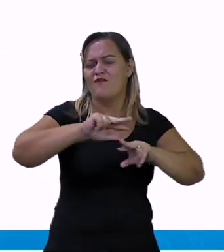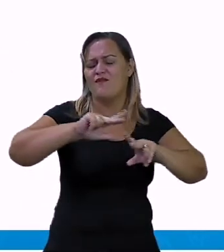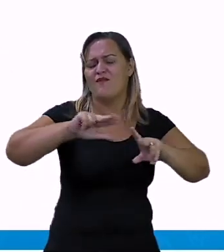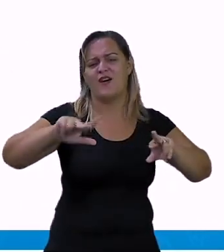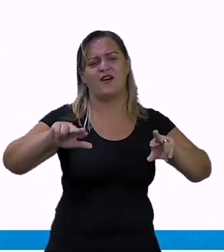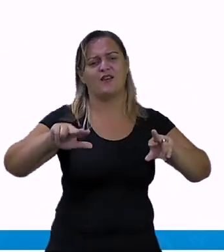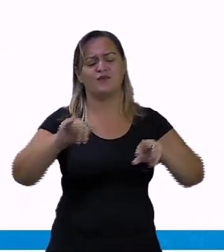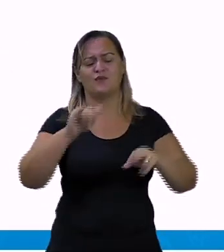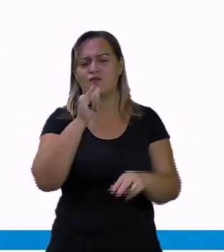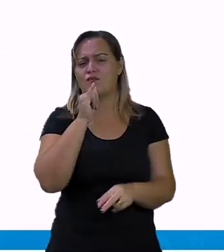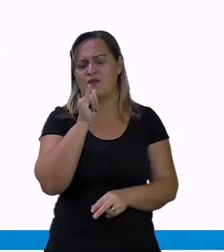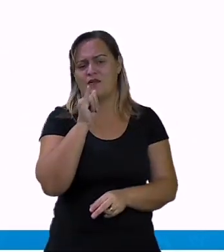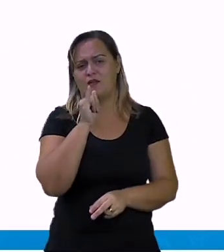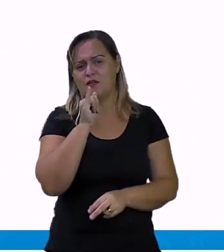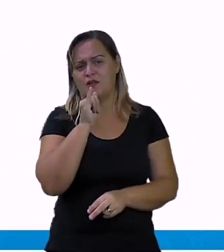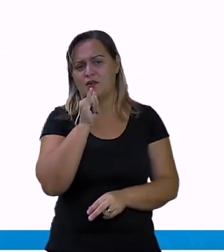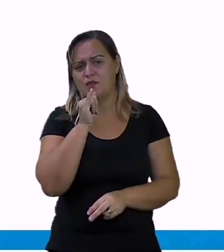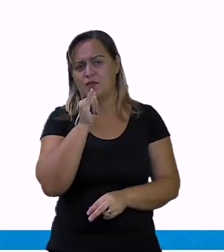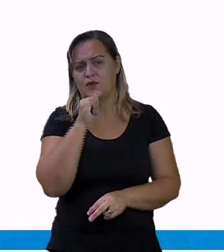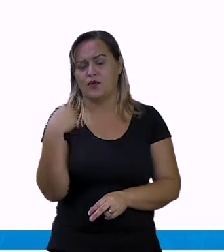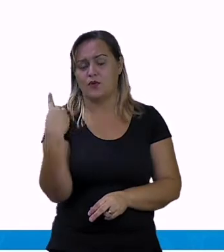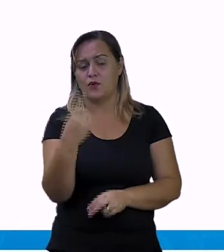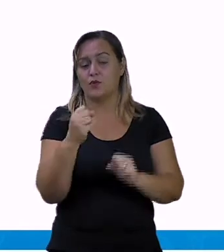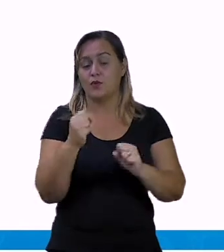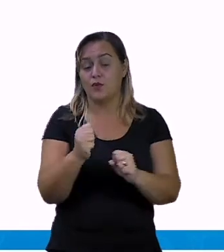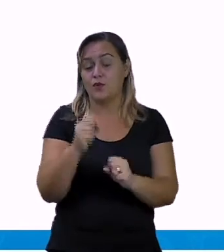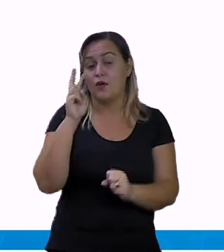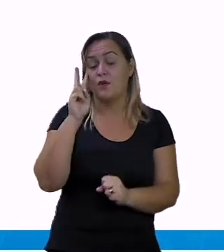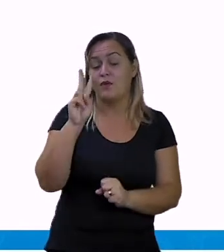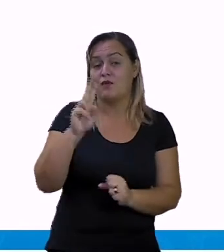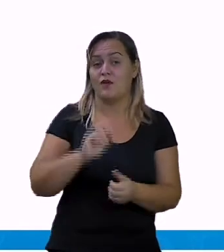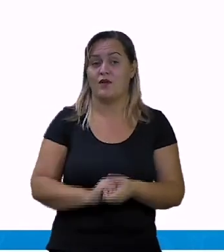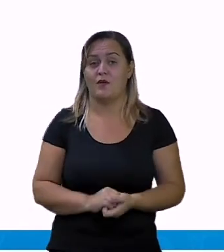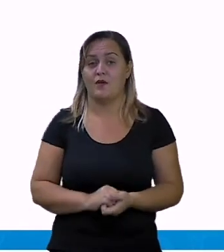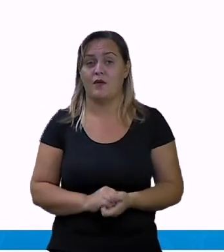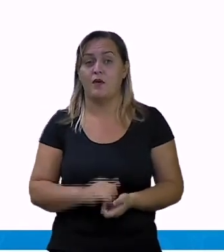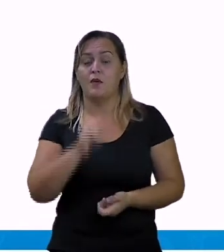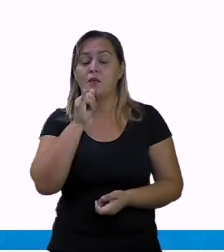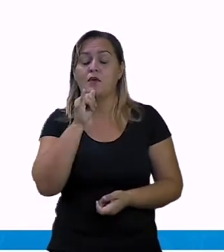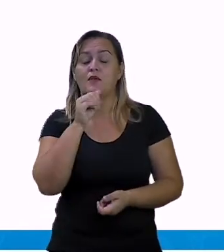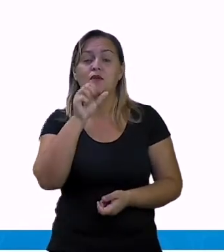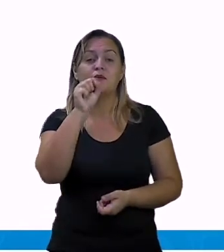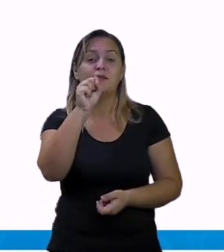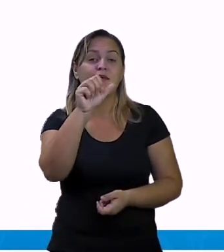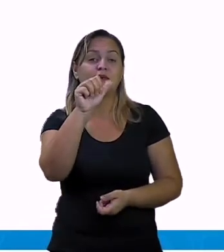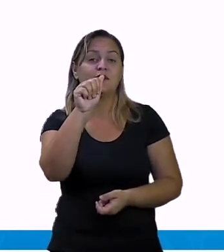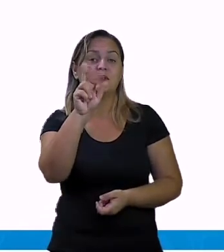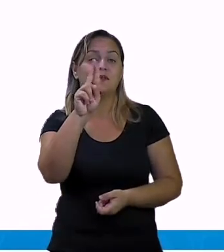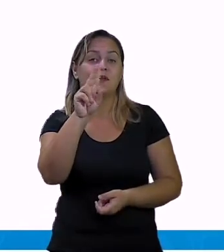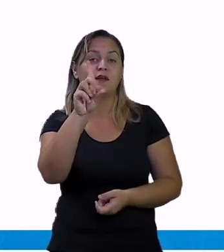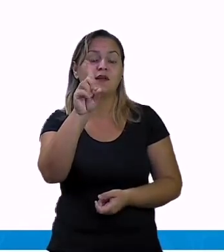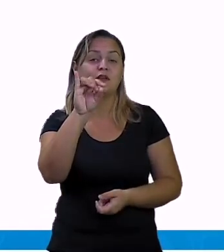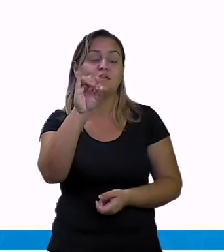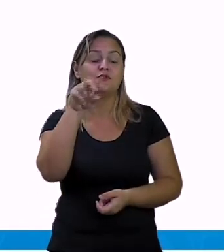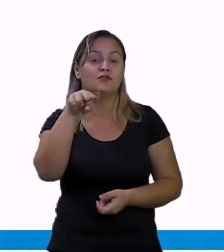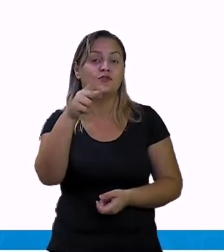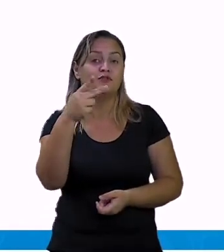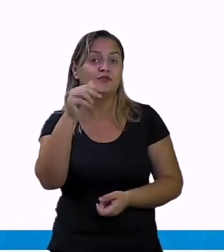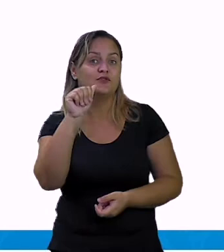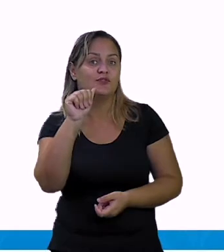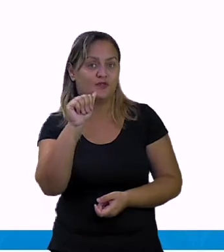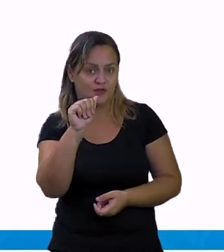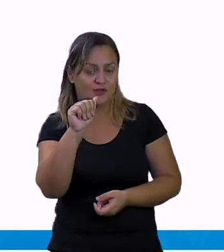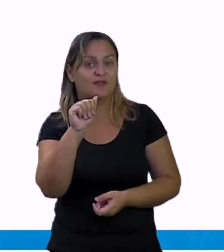gente come, por exemplo, o cavalo marinho, o salmão, as trutas. Olha